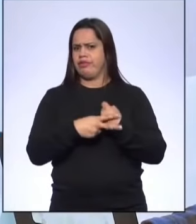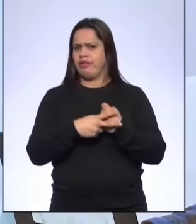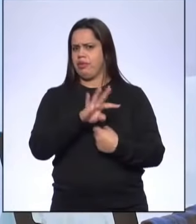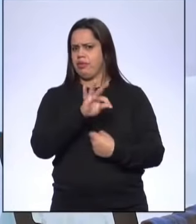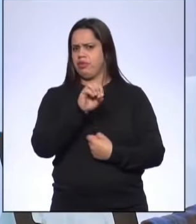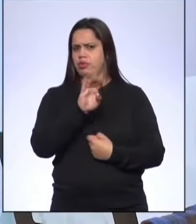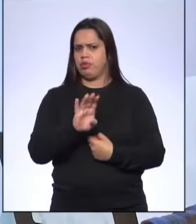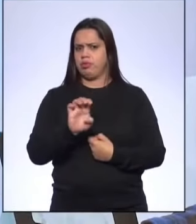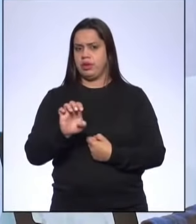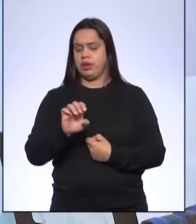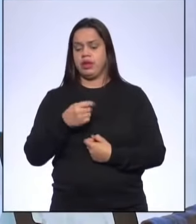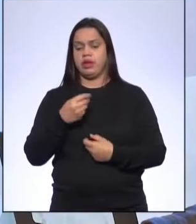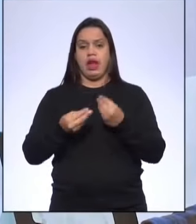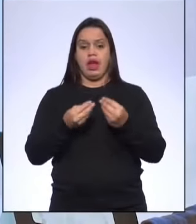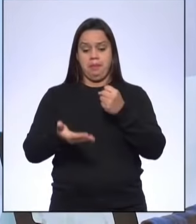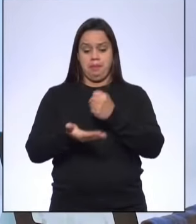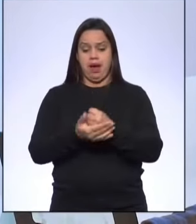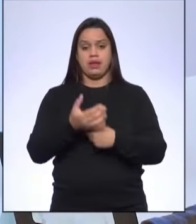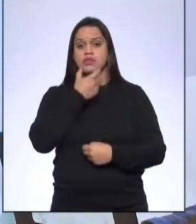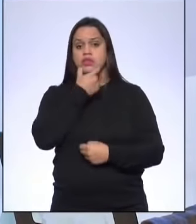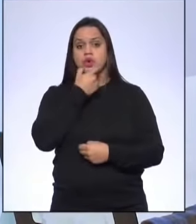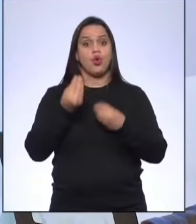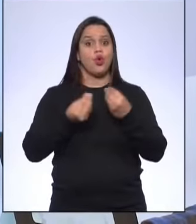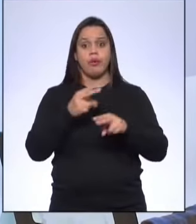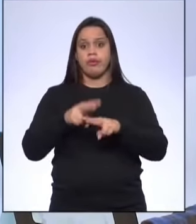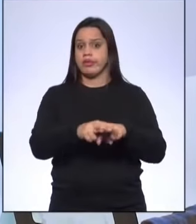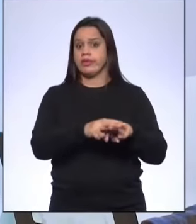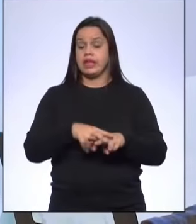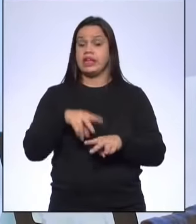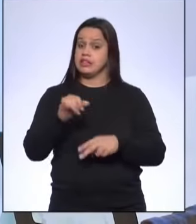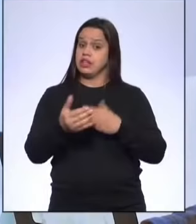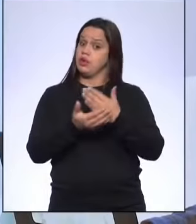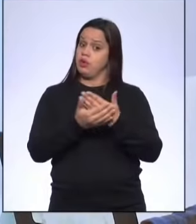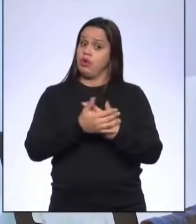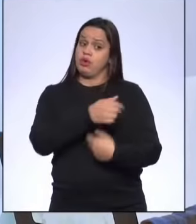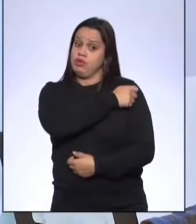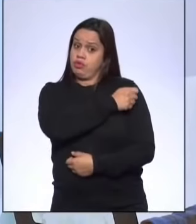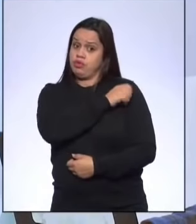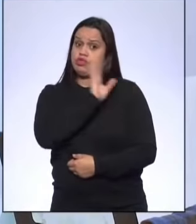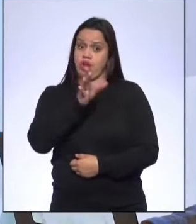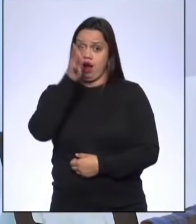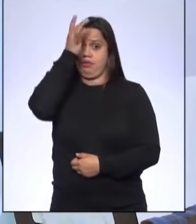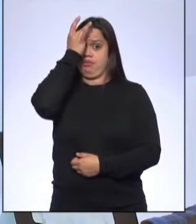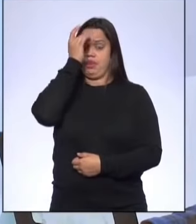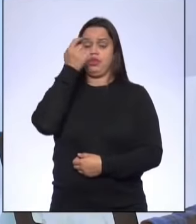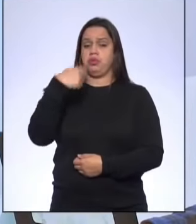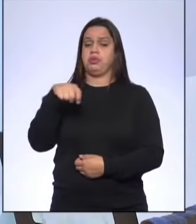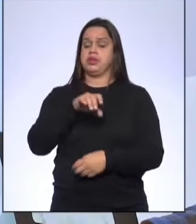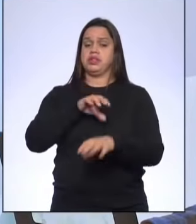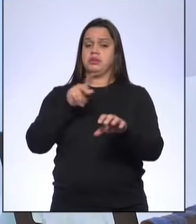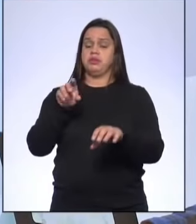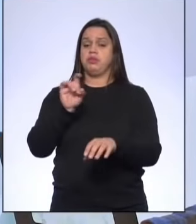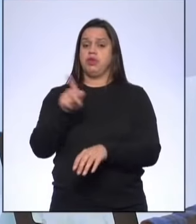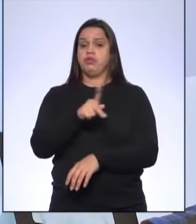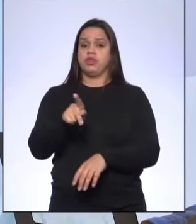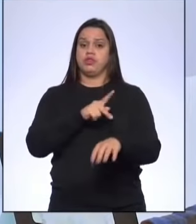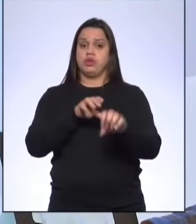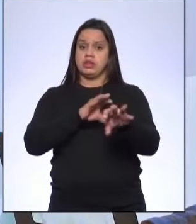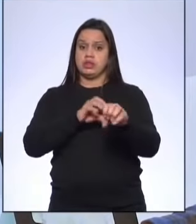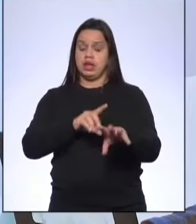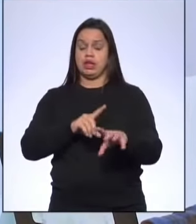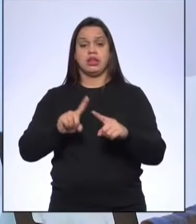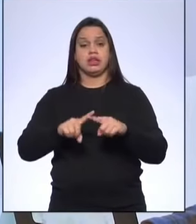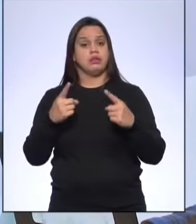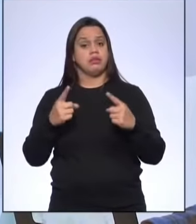como é que eu não vou fazer revisão se o aluno memorizou ele estudou não precisa que o professor ensine então agora é o momento